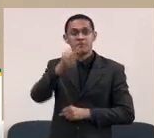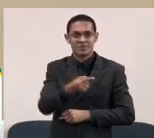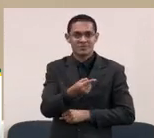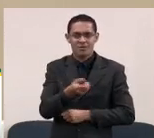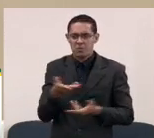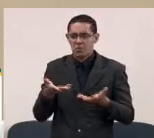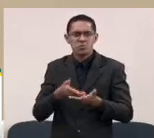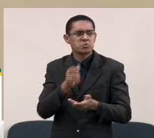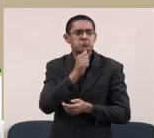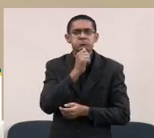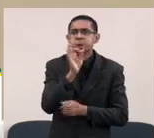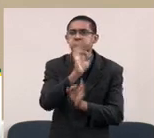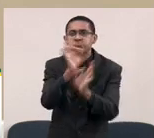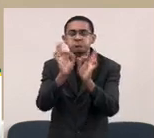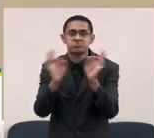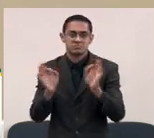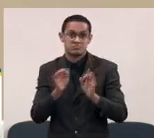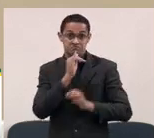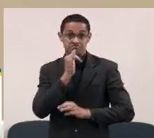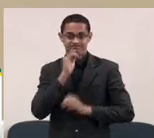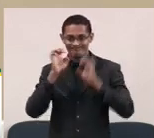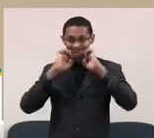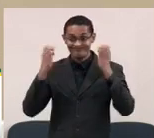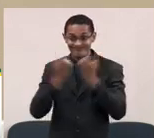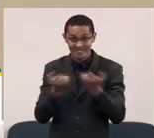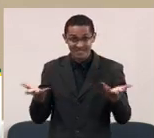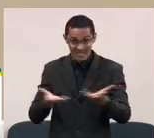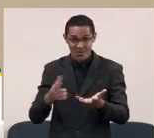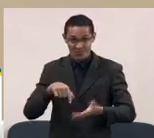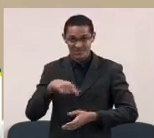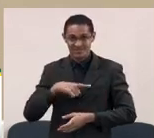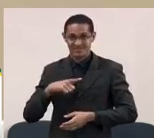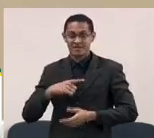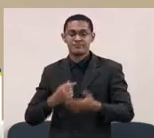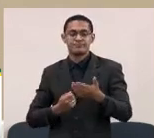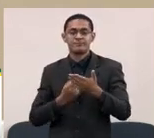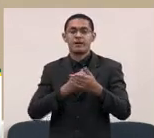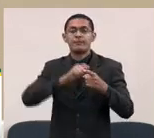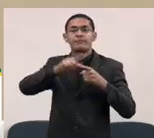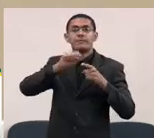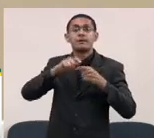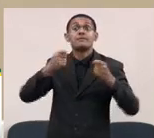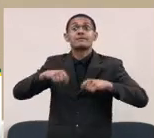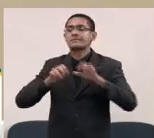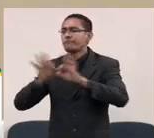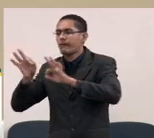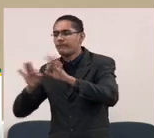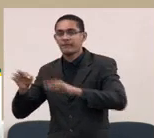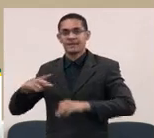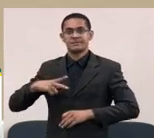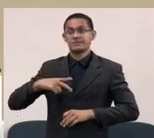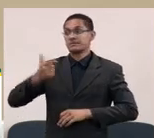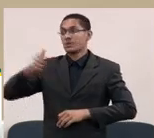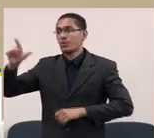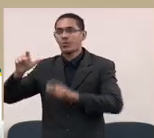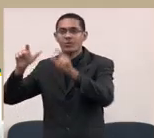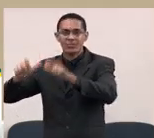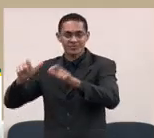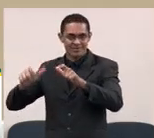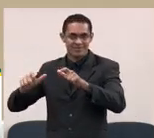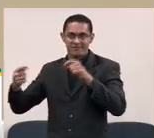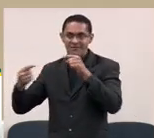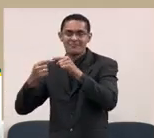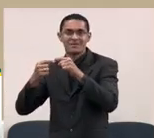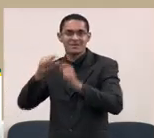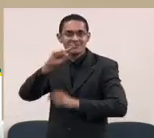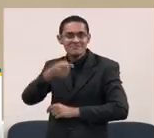Estado. Hoje, para a gente fazer um grande evento, a gente precisa alugar, negociar com espaços privados que tenham essas